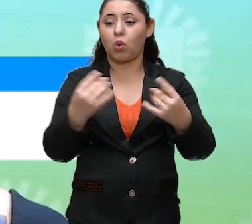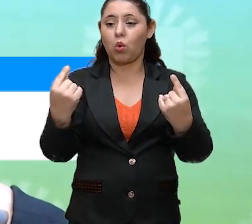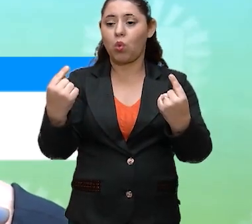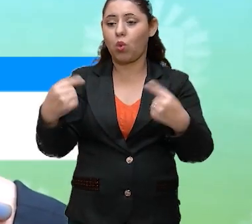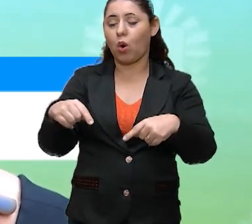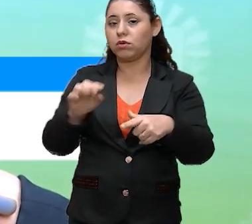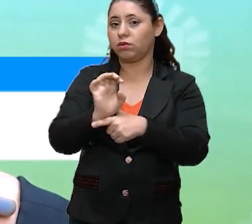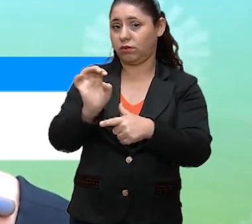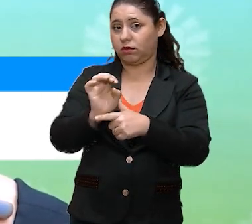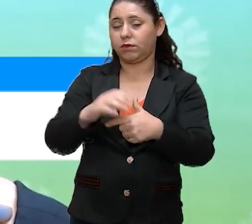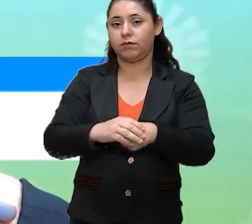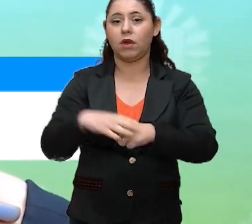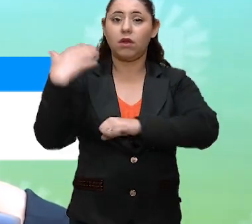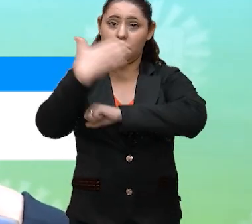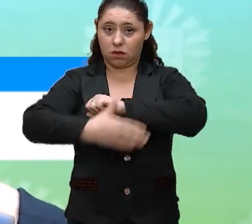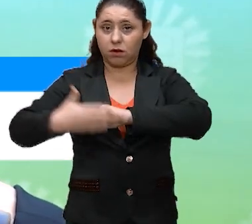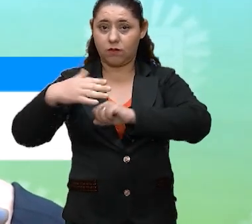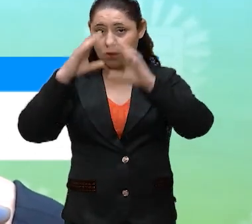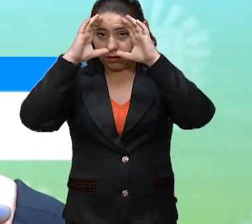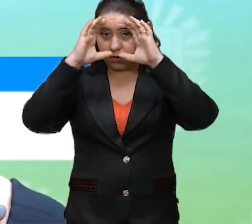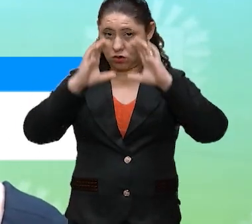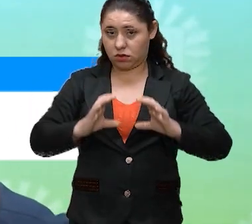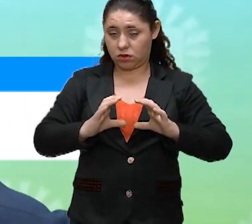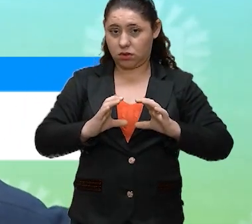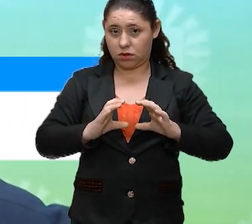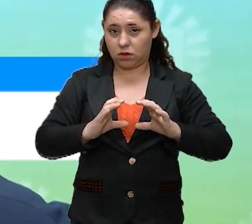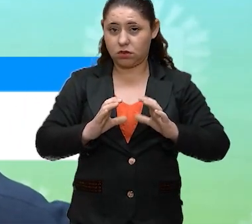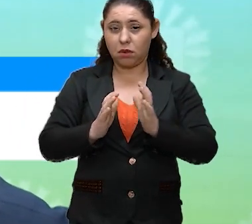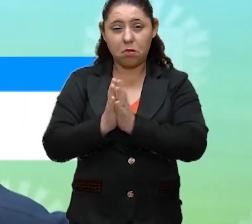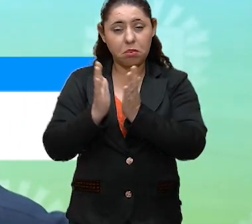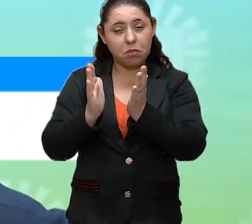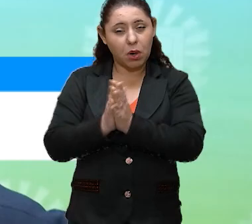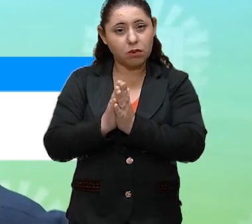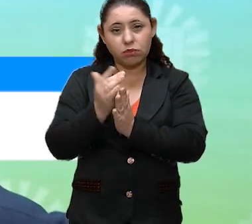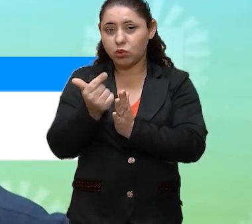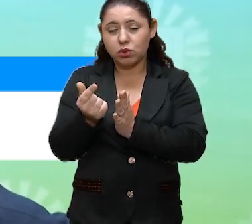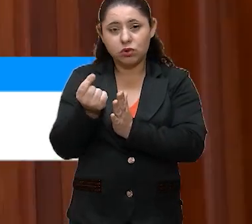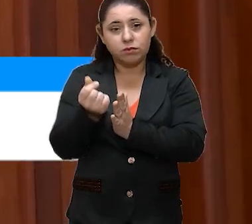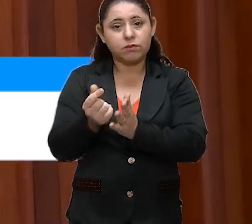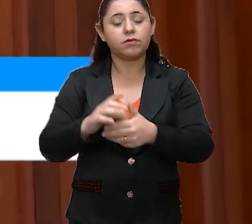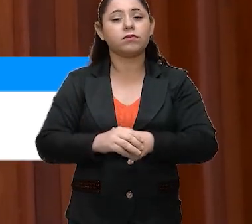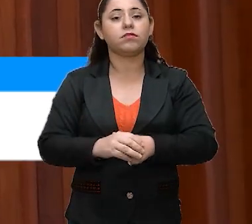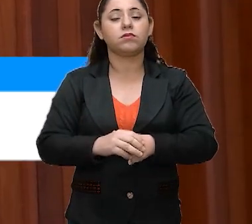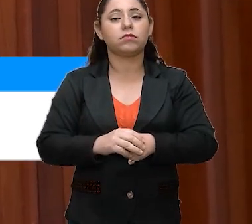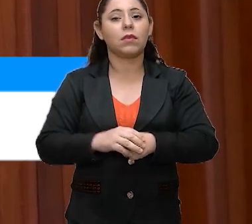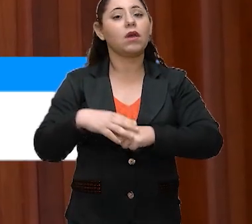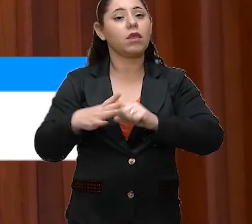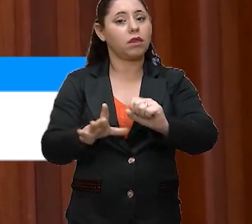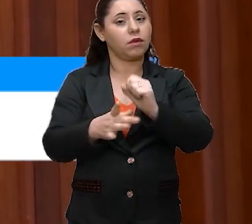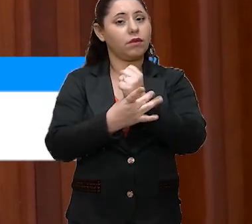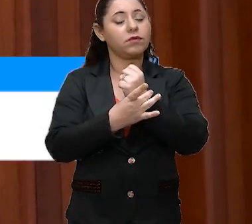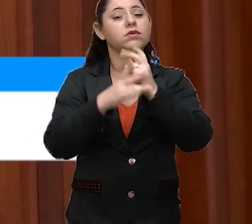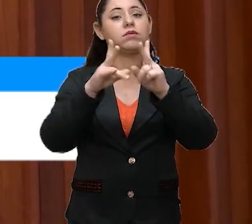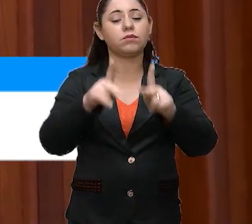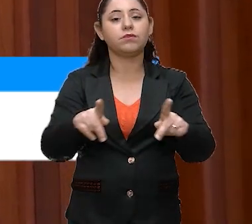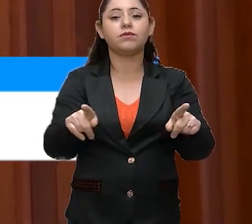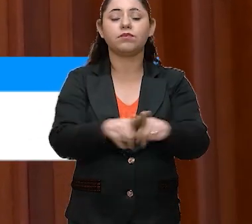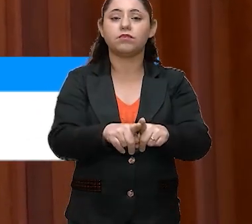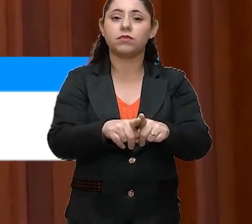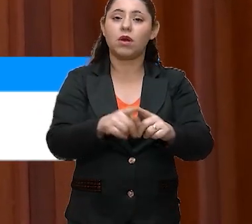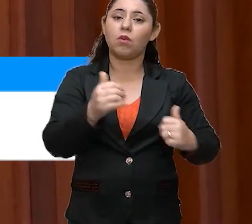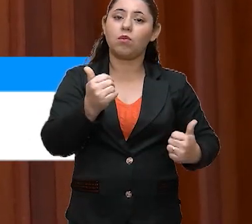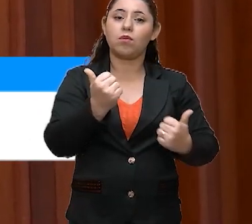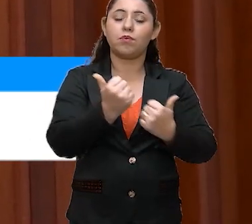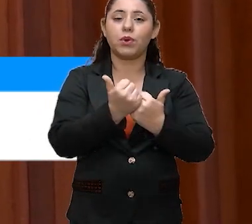advogar contra o Estado, defendendo o cidadão hipossuficiente. A defensora também pediu o apoio